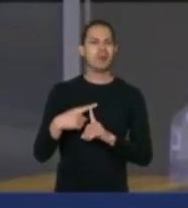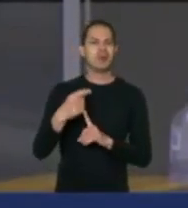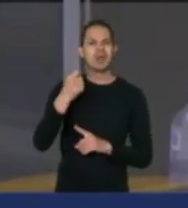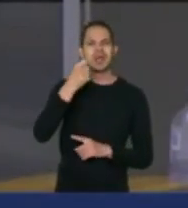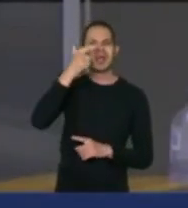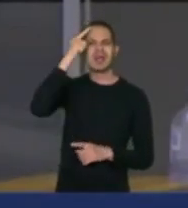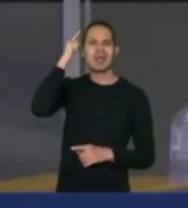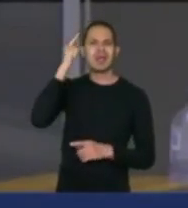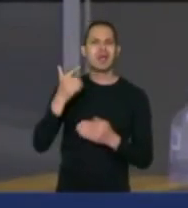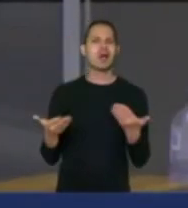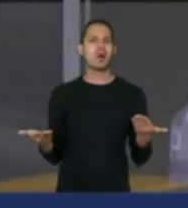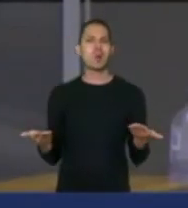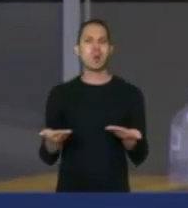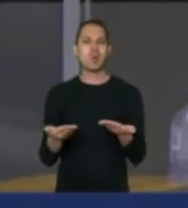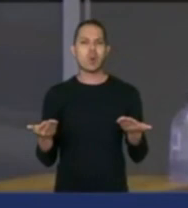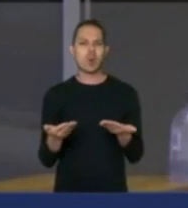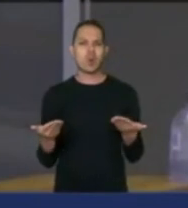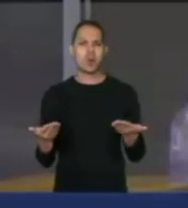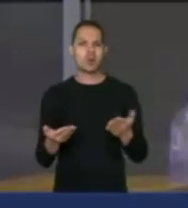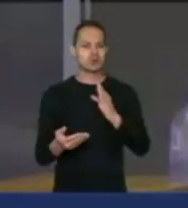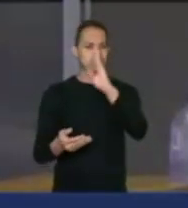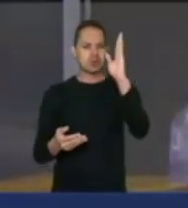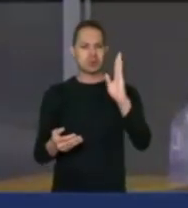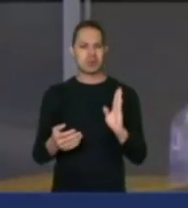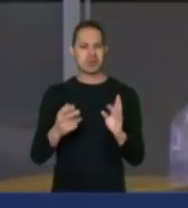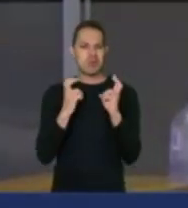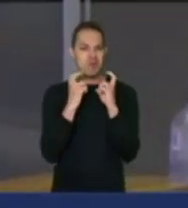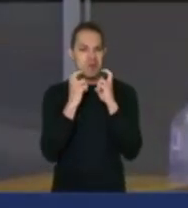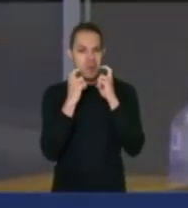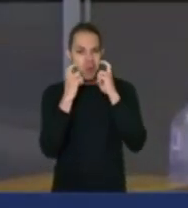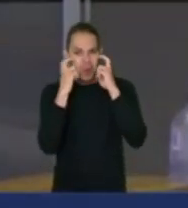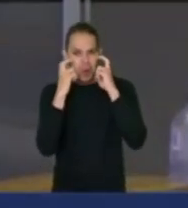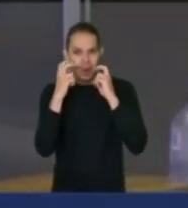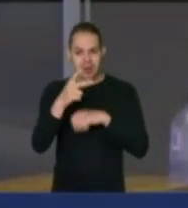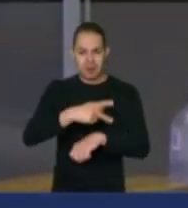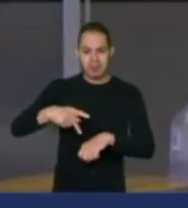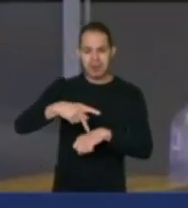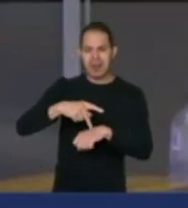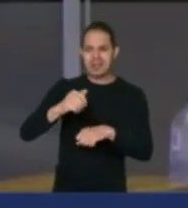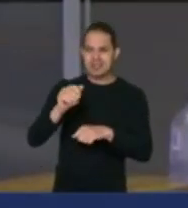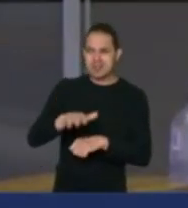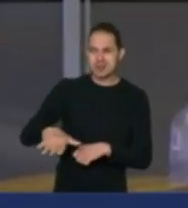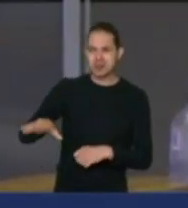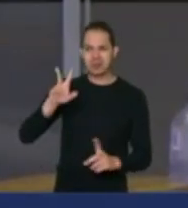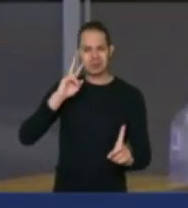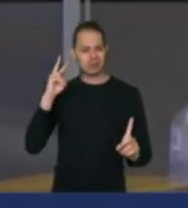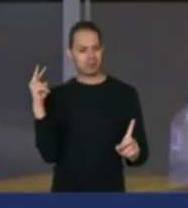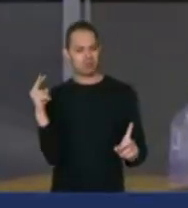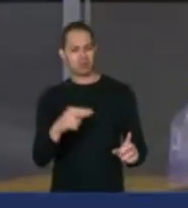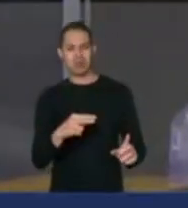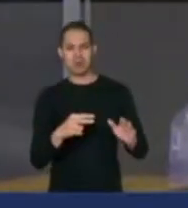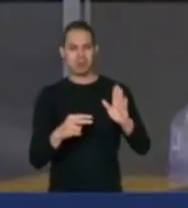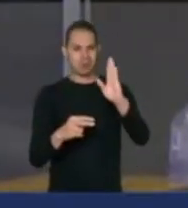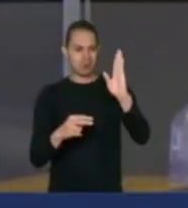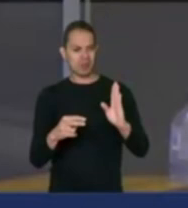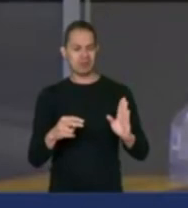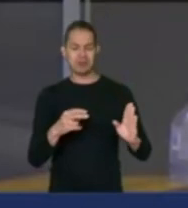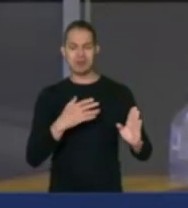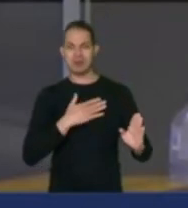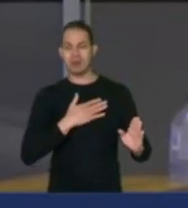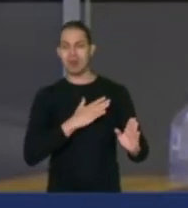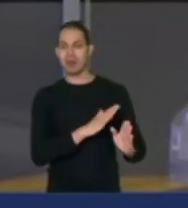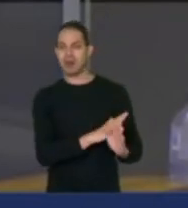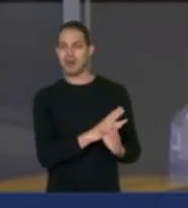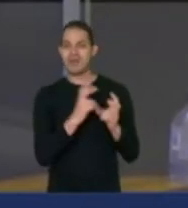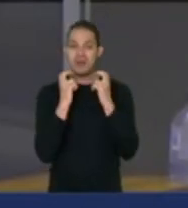Moraes hoje está submetendo o Brasil a esta vergonha internacional. O ministro Alexandre de Moraes está cumprindo